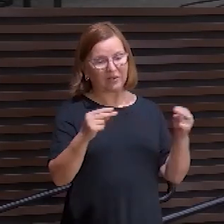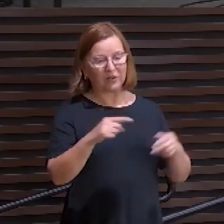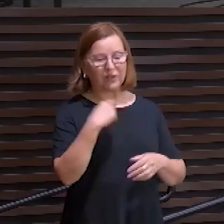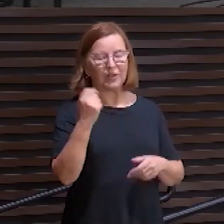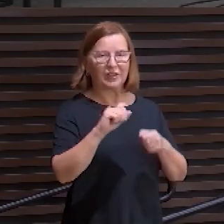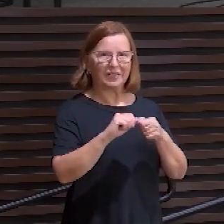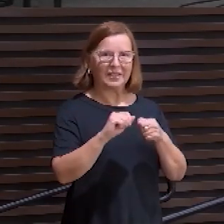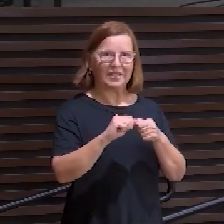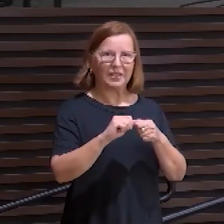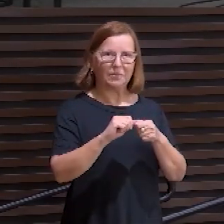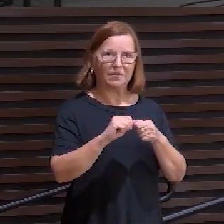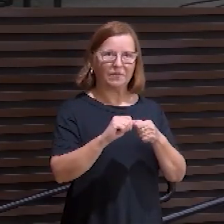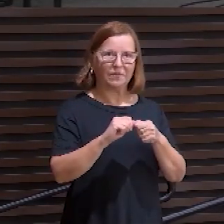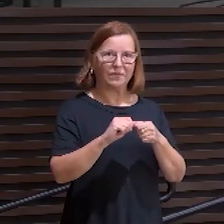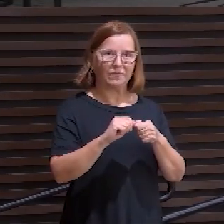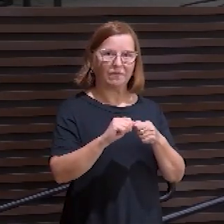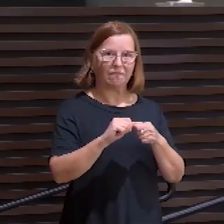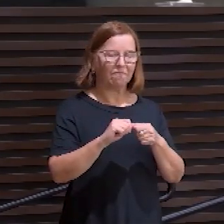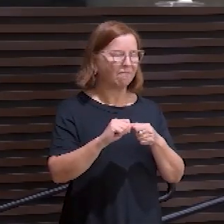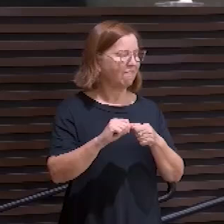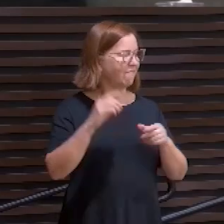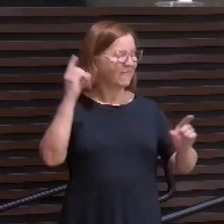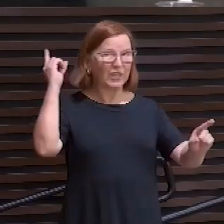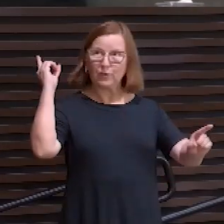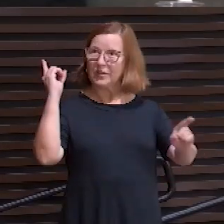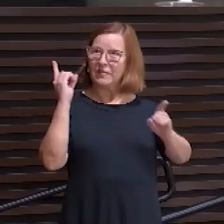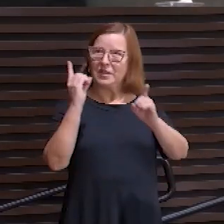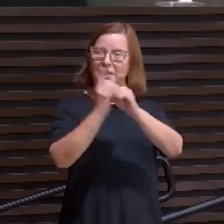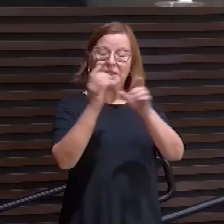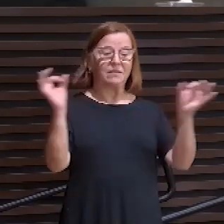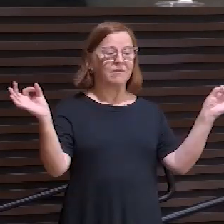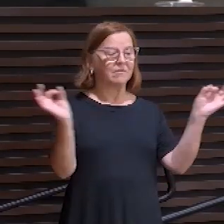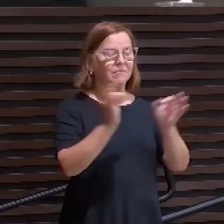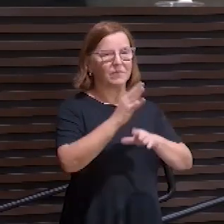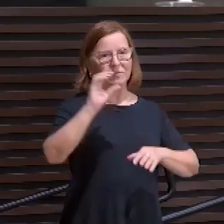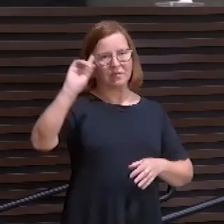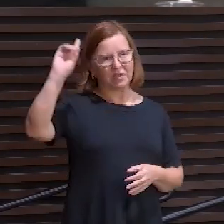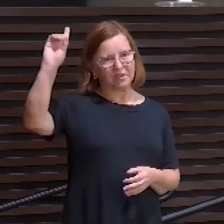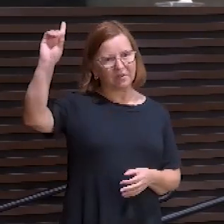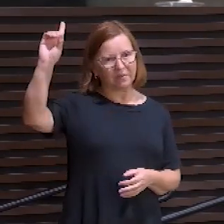fazemos que não alcança a plenitude de Deus.